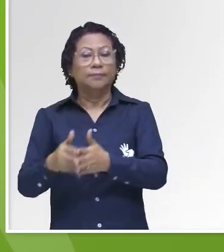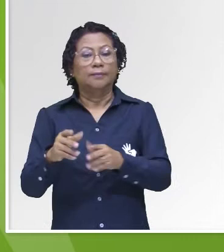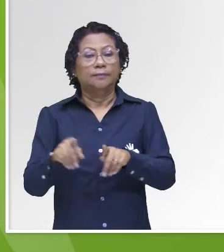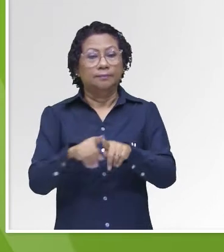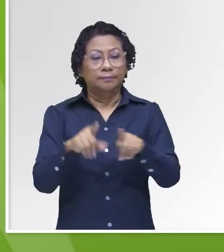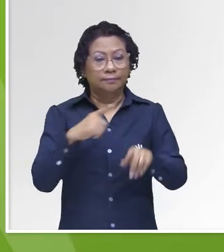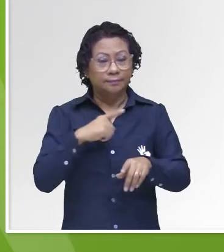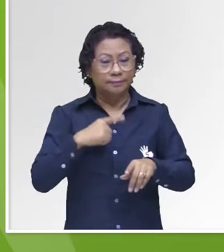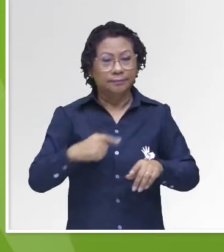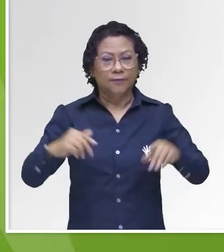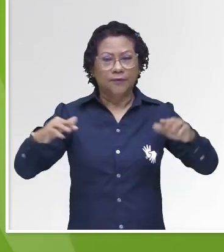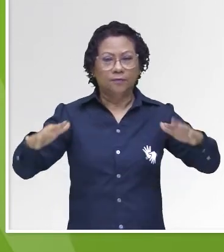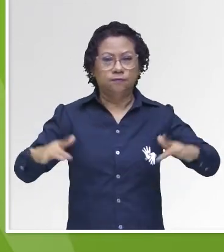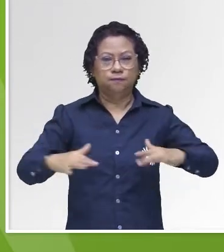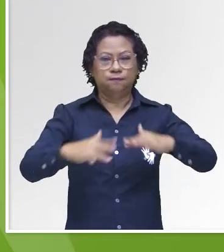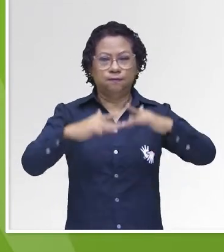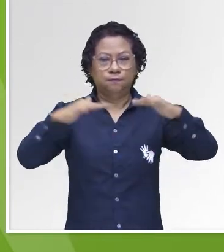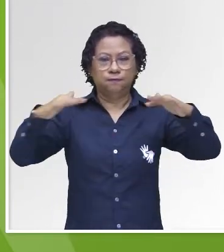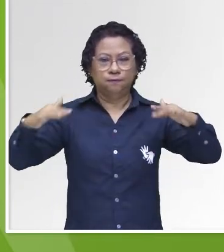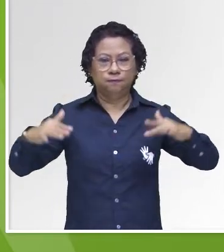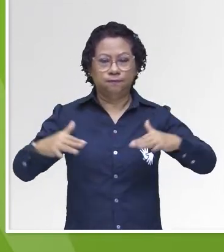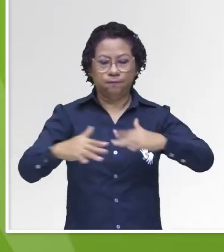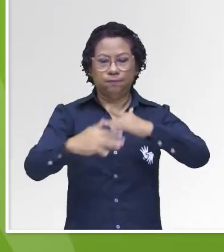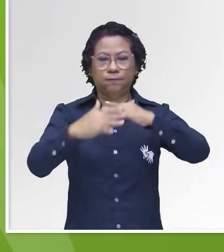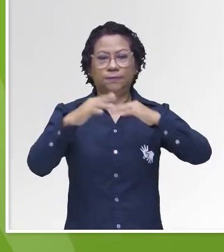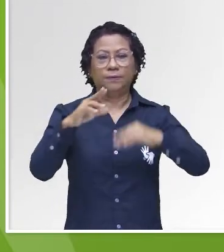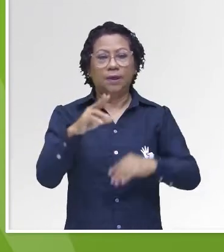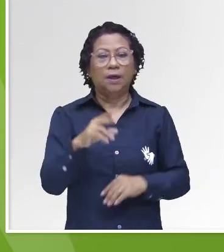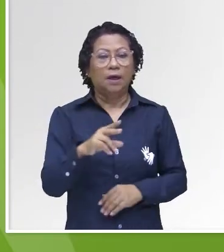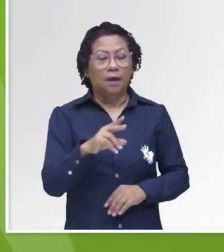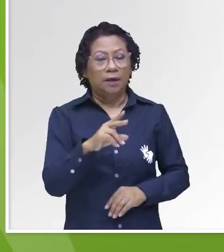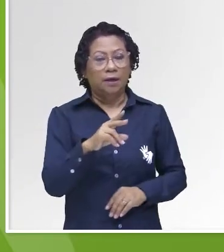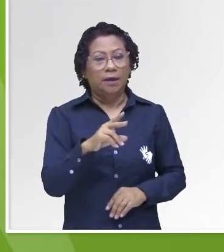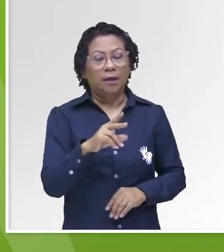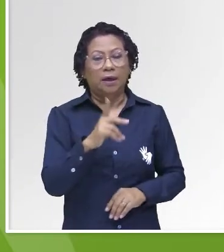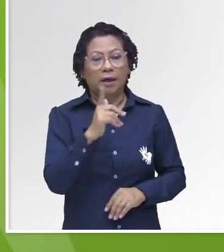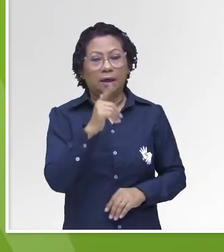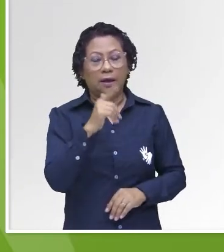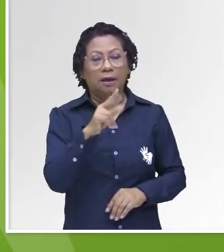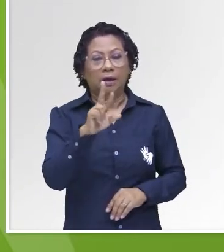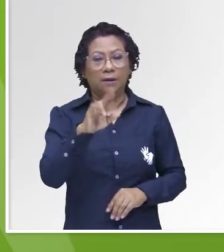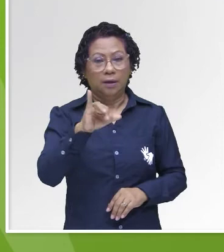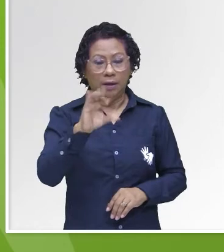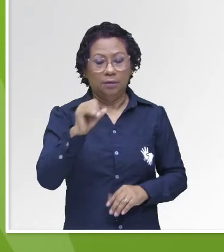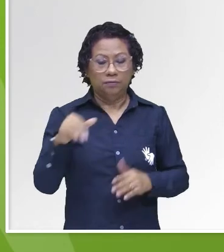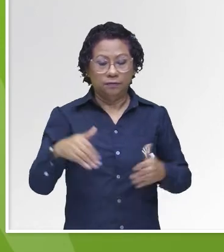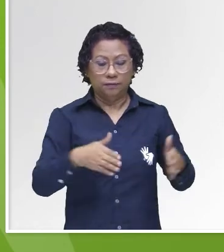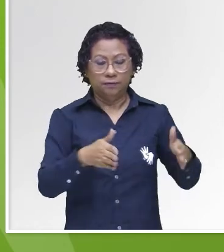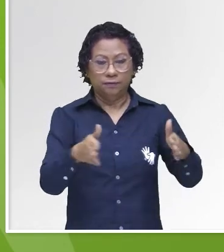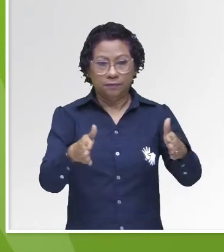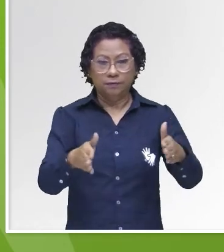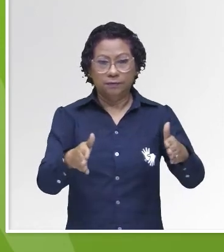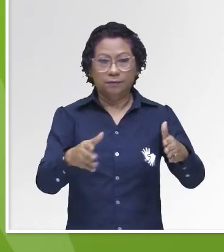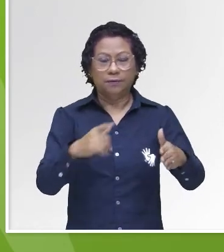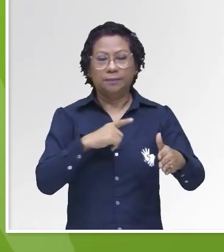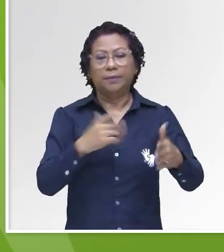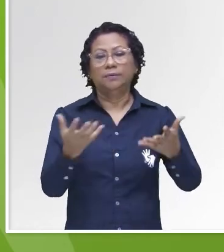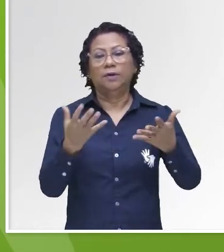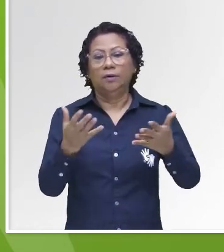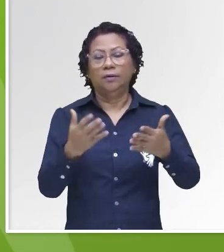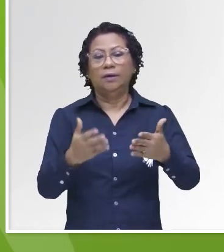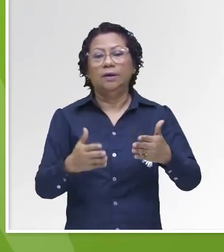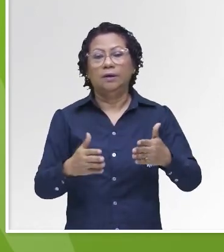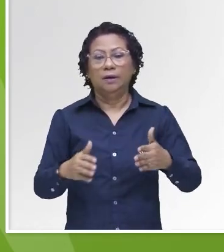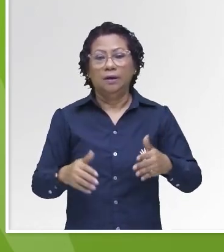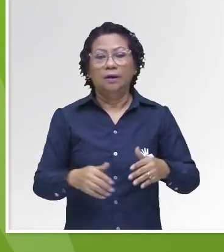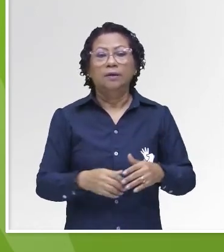para o sentido esquerdo, não é? O rio lá, tá a corrente de água, não é? Mas eu quero atravessar o rio,